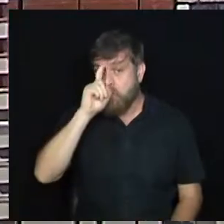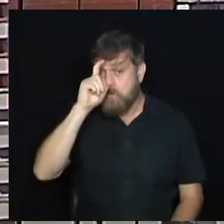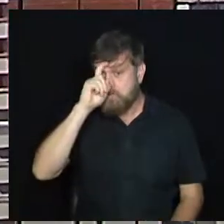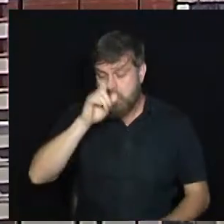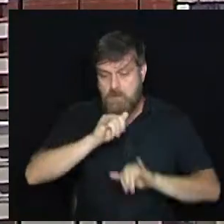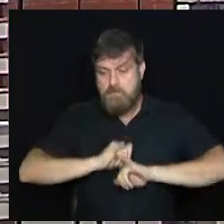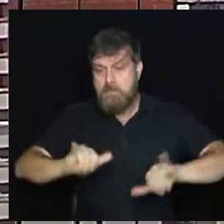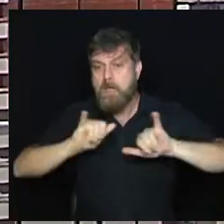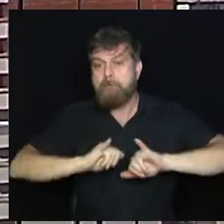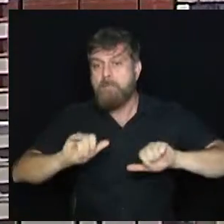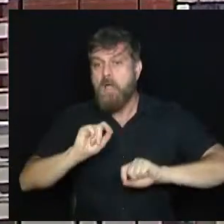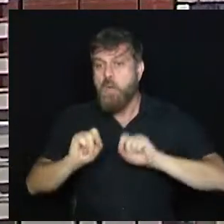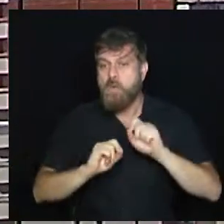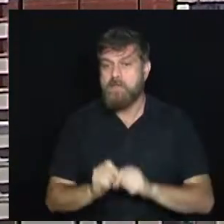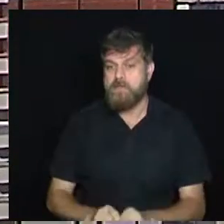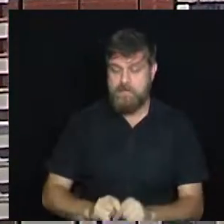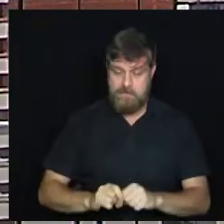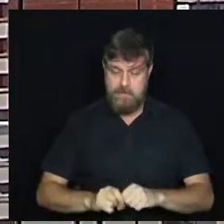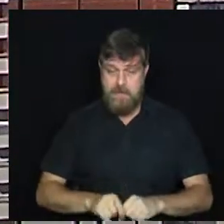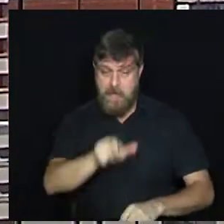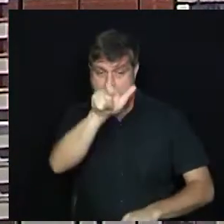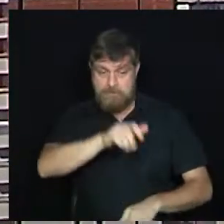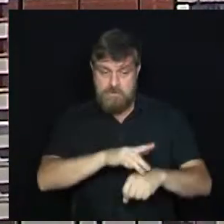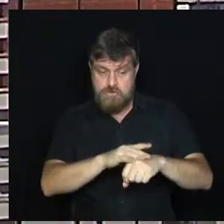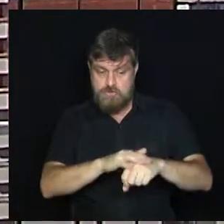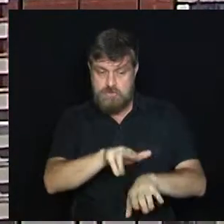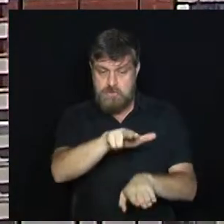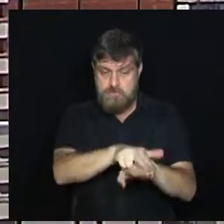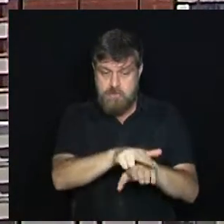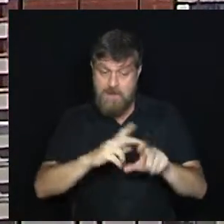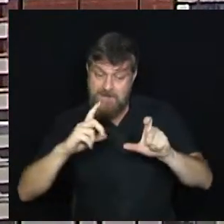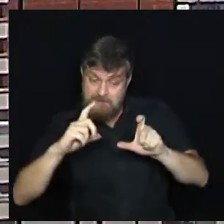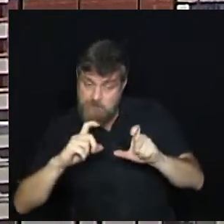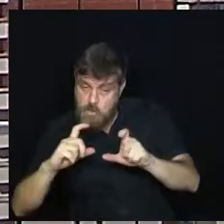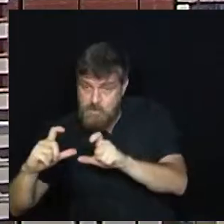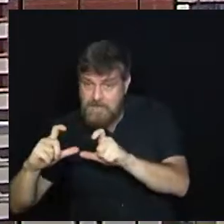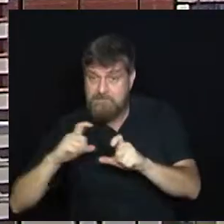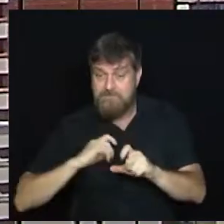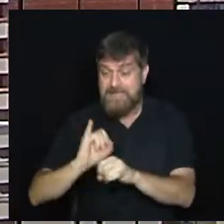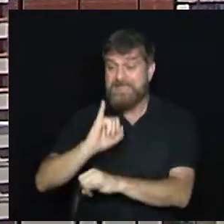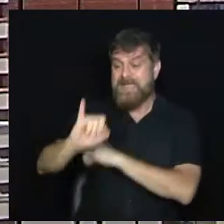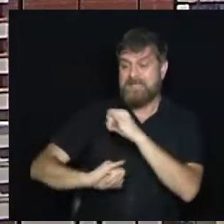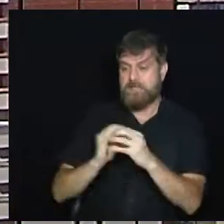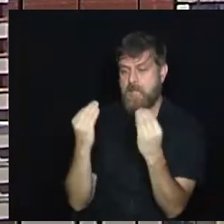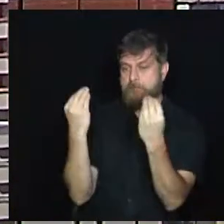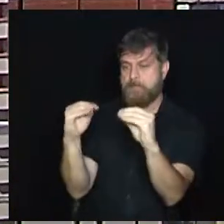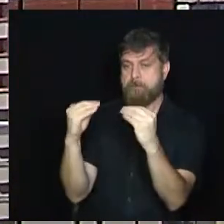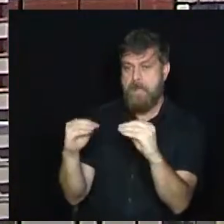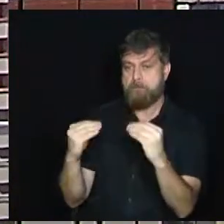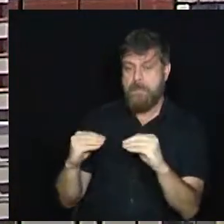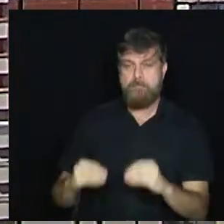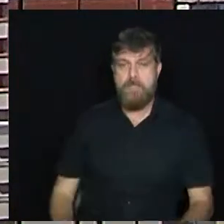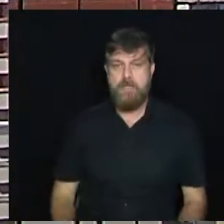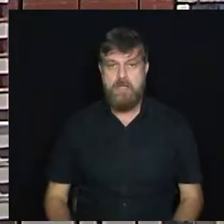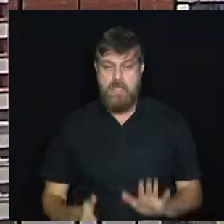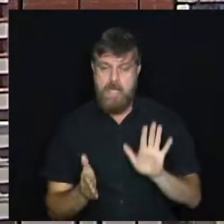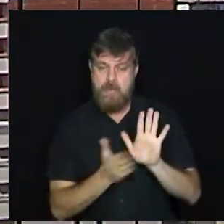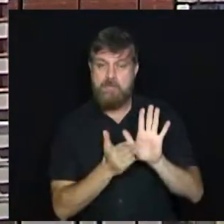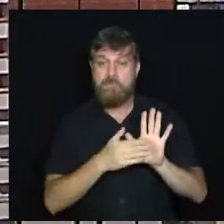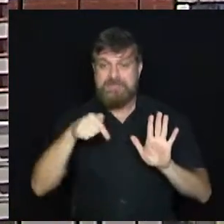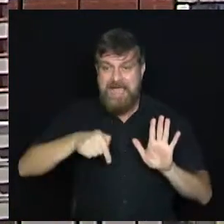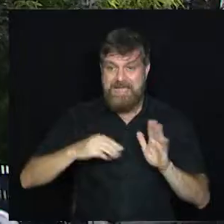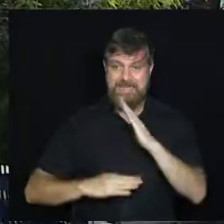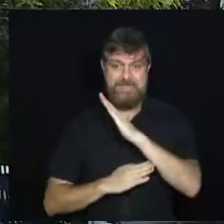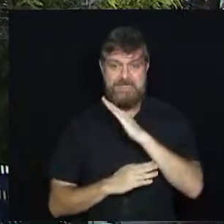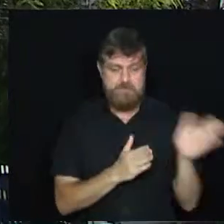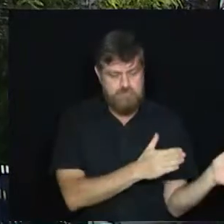divulguem fotografias de pacientes internados e não identificados na internet. A proposta está em tramitação aqui na